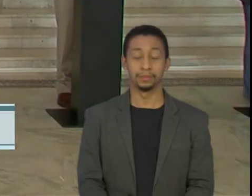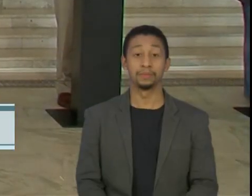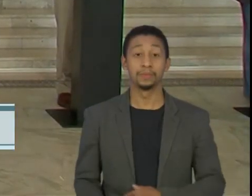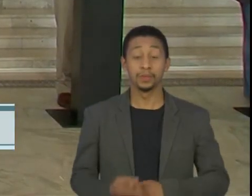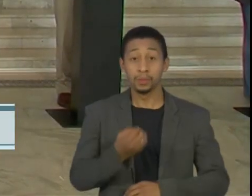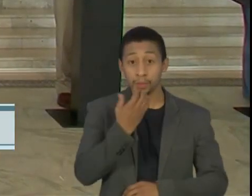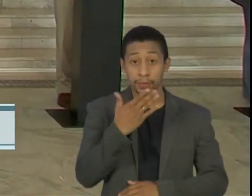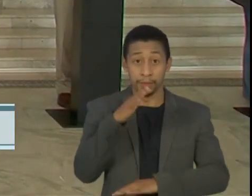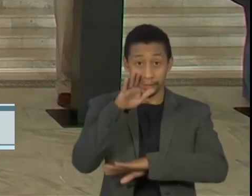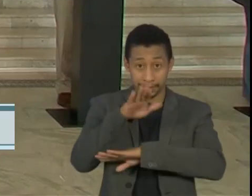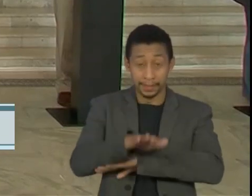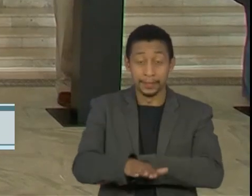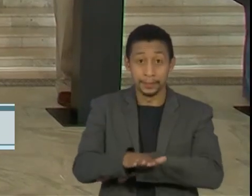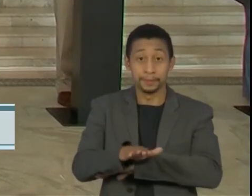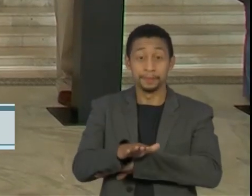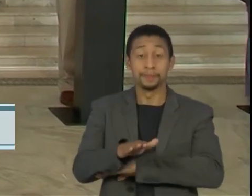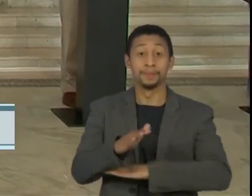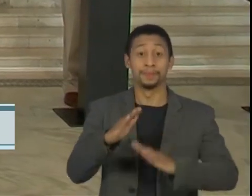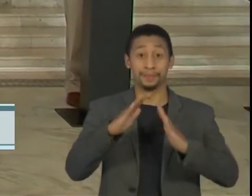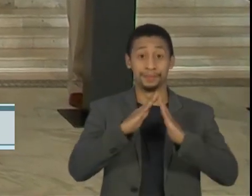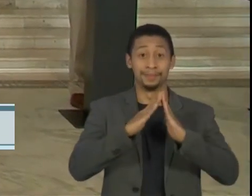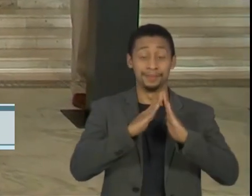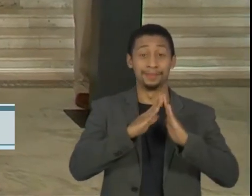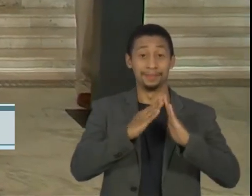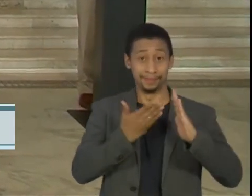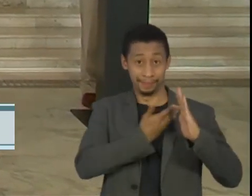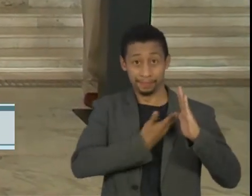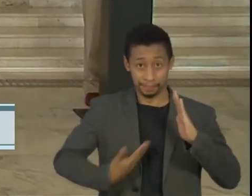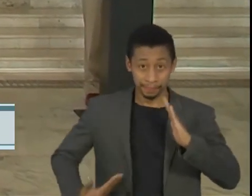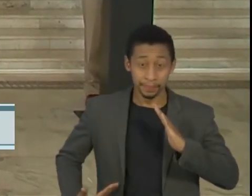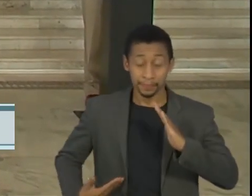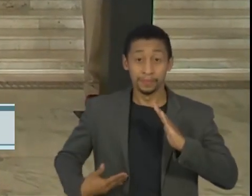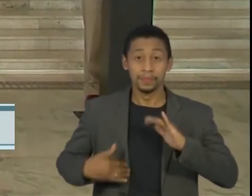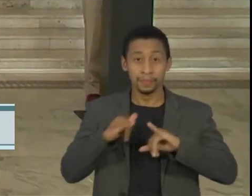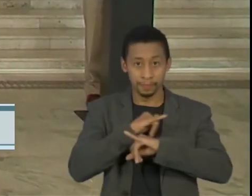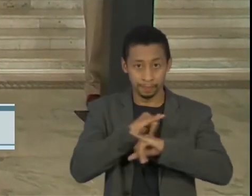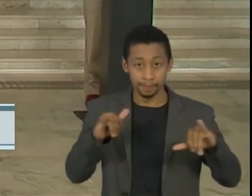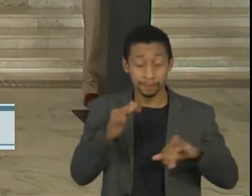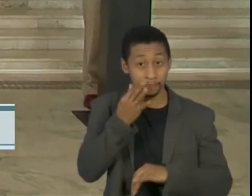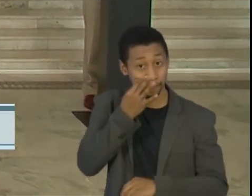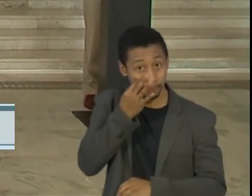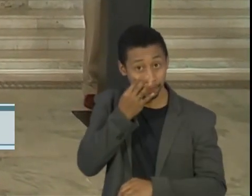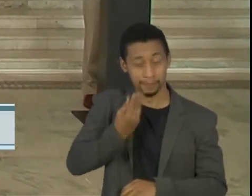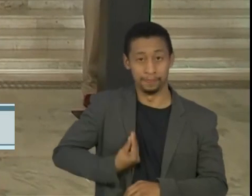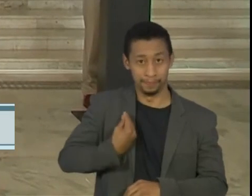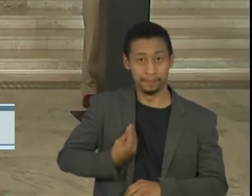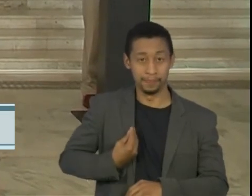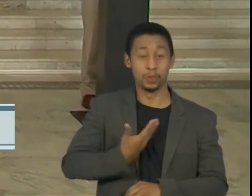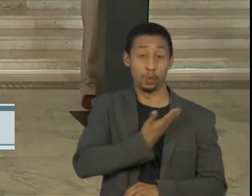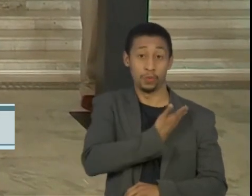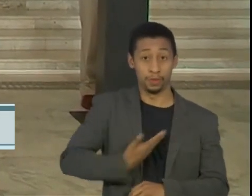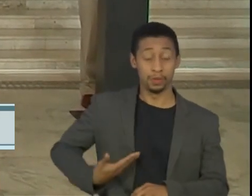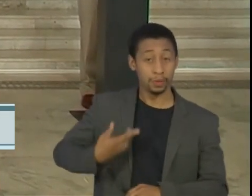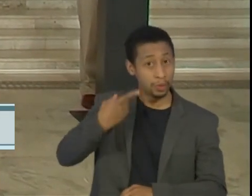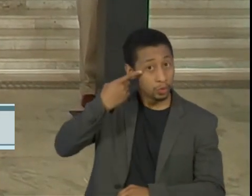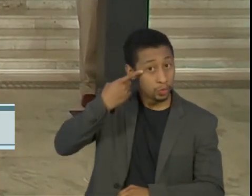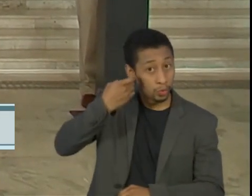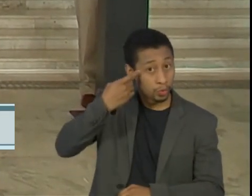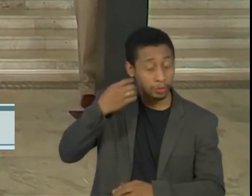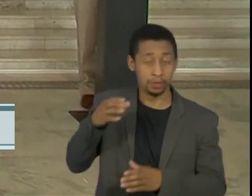Boa tarde, falamos ao vivo do Palácio dos Bandeirantes com a entrevista coletiva do governador João Dória, da equipe